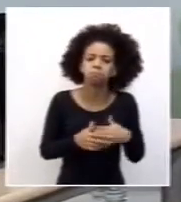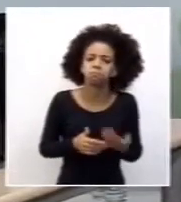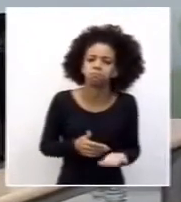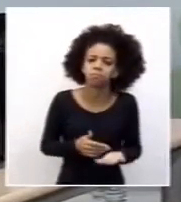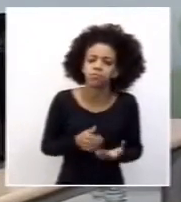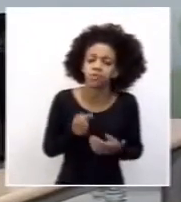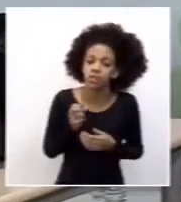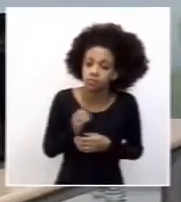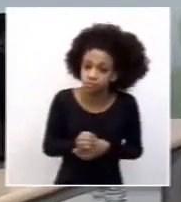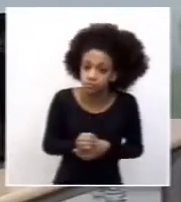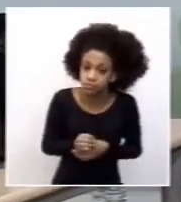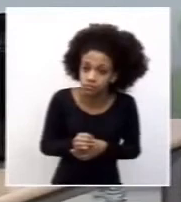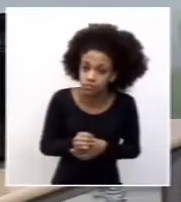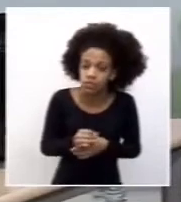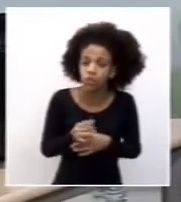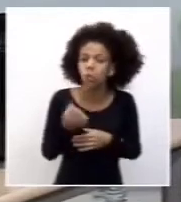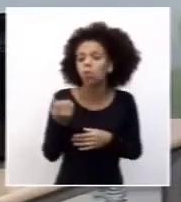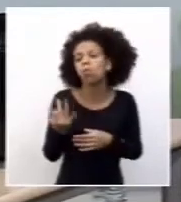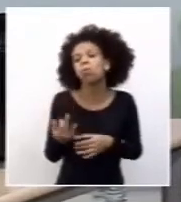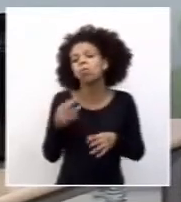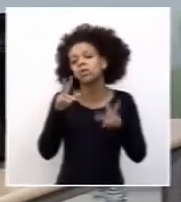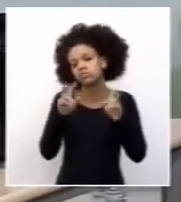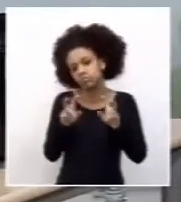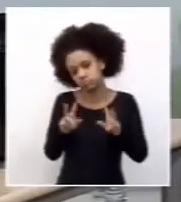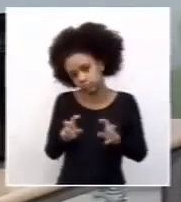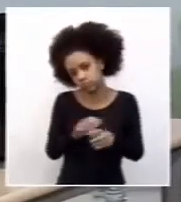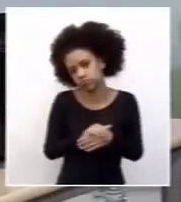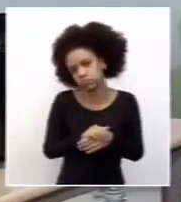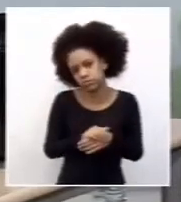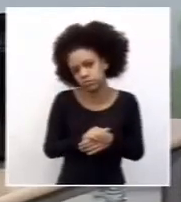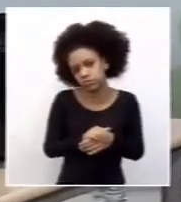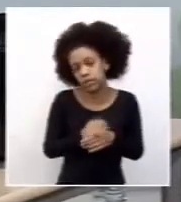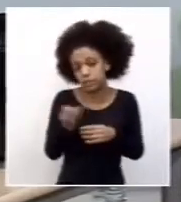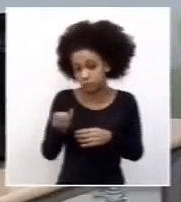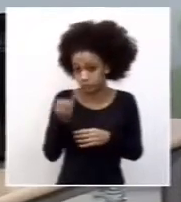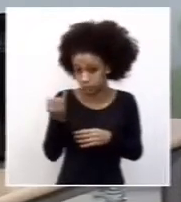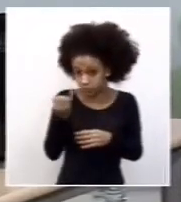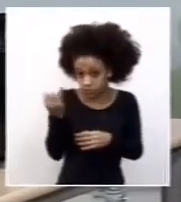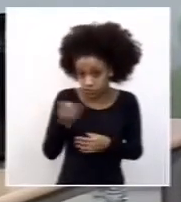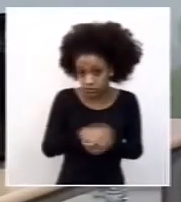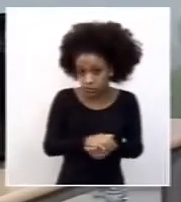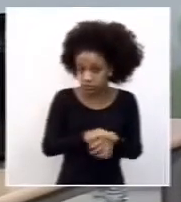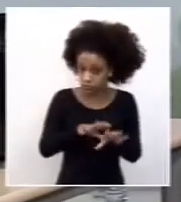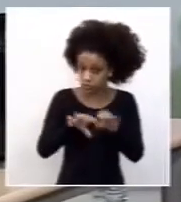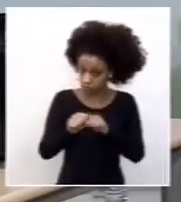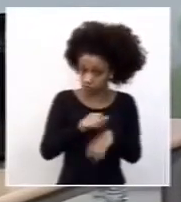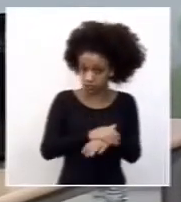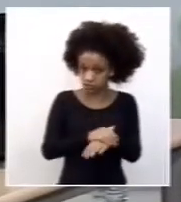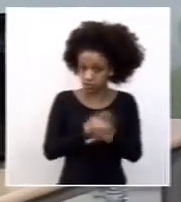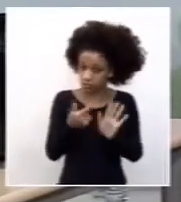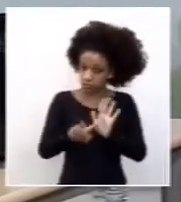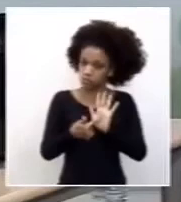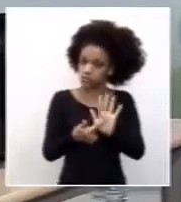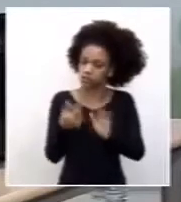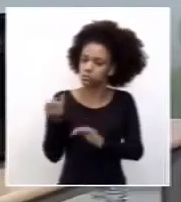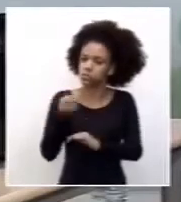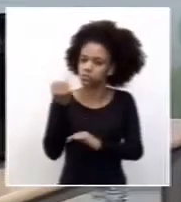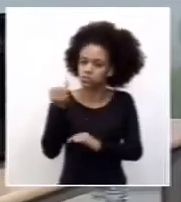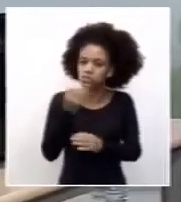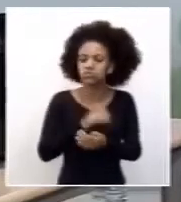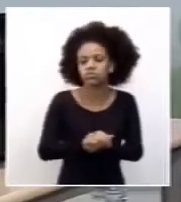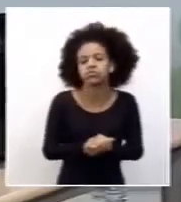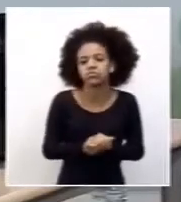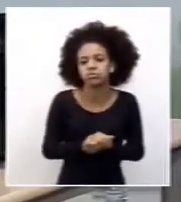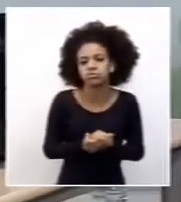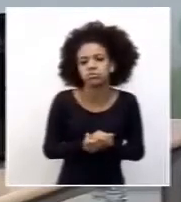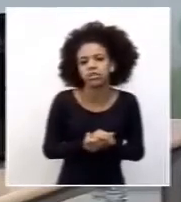Se elas foram sobre quais temas, né, elas foram sobre quais temas foram importantes nesta TPC, destacar esses temas importantes nesta TPC.